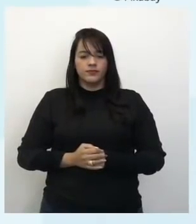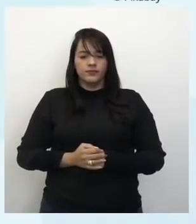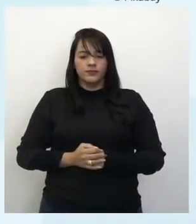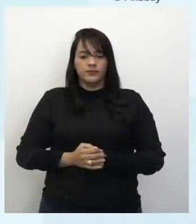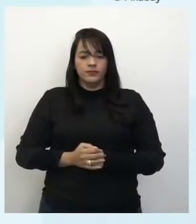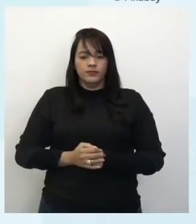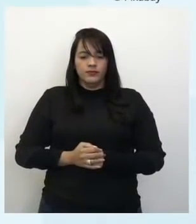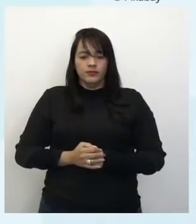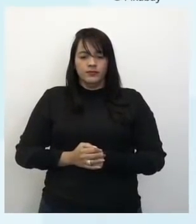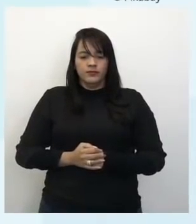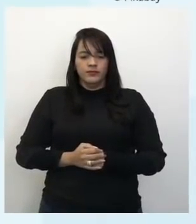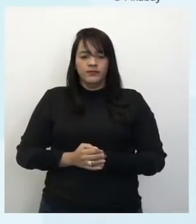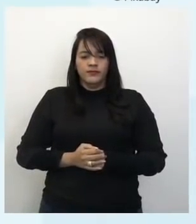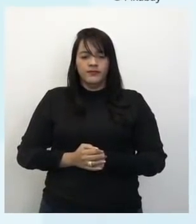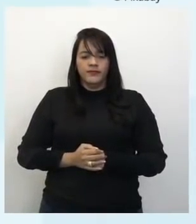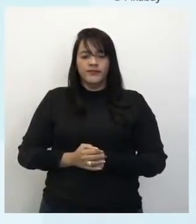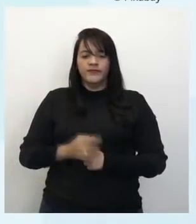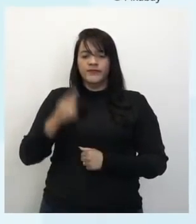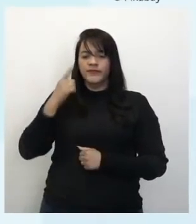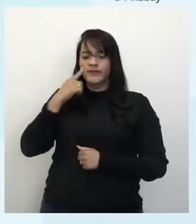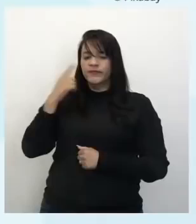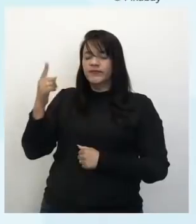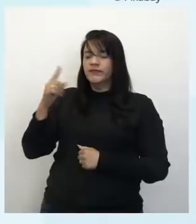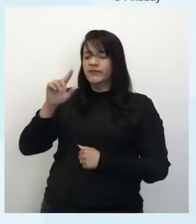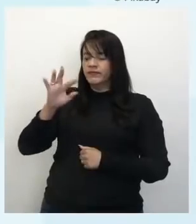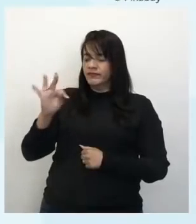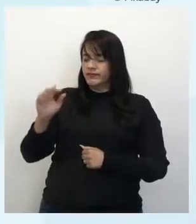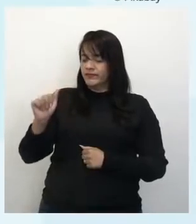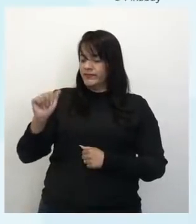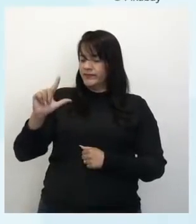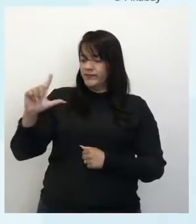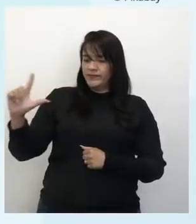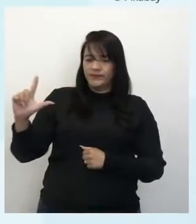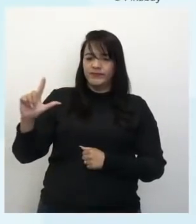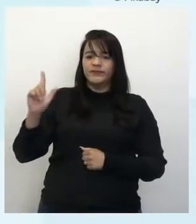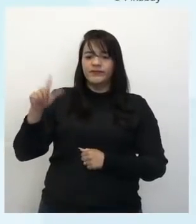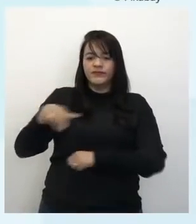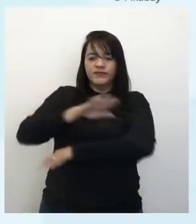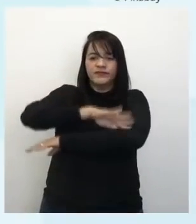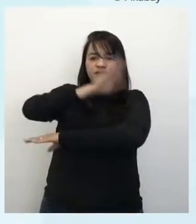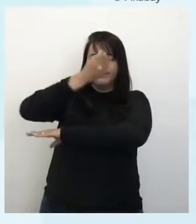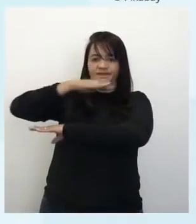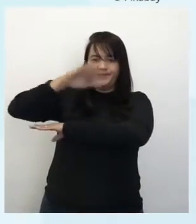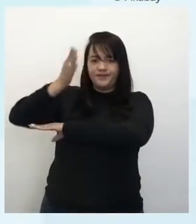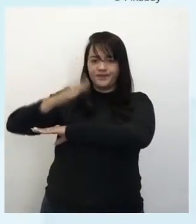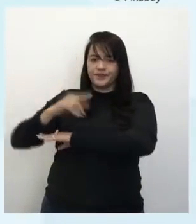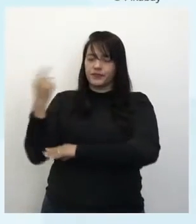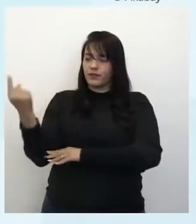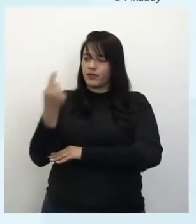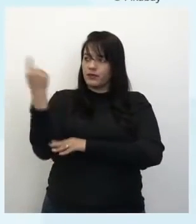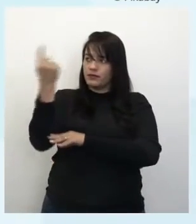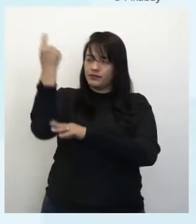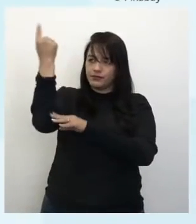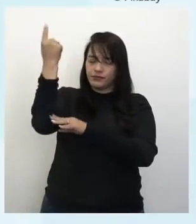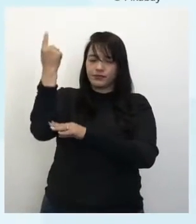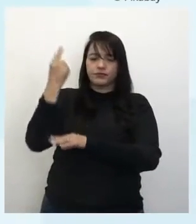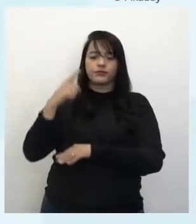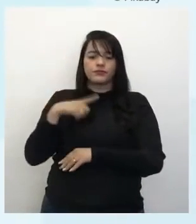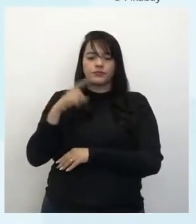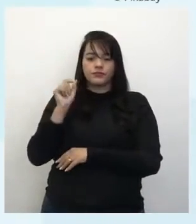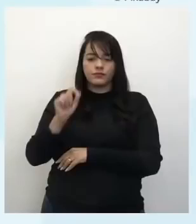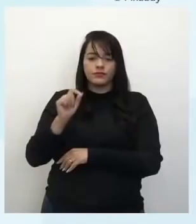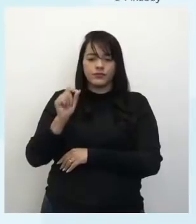texto. Ok. Então, tall, que é alto. Então, são montanhas altas. Vejam que a característica vai sempre